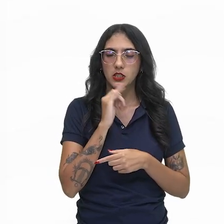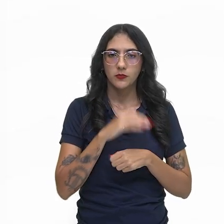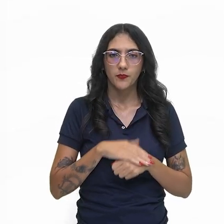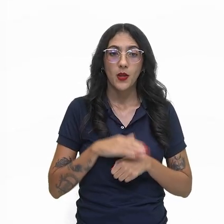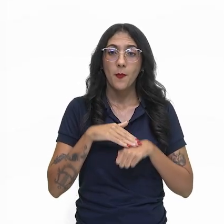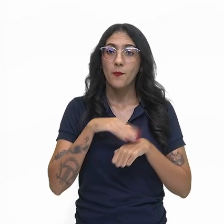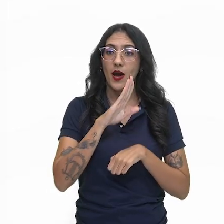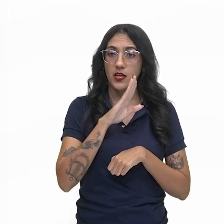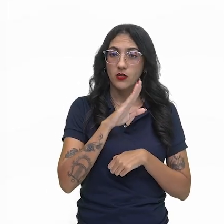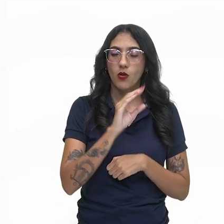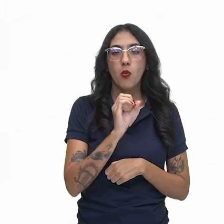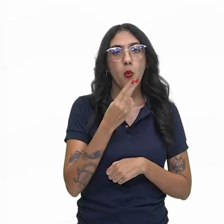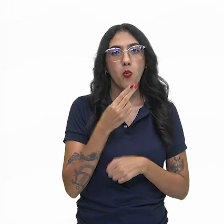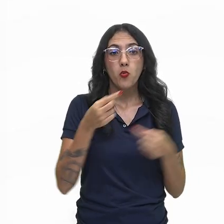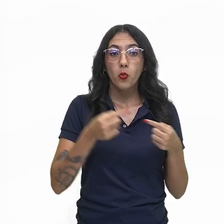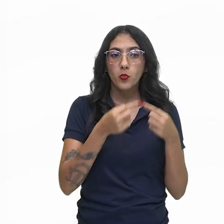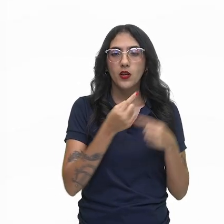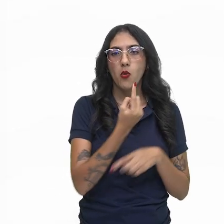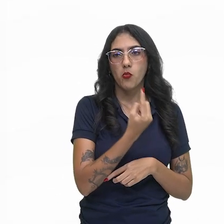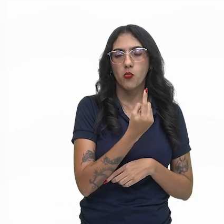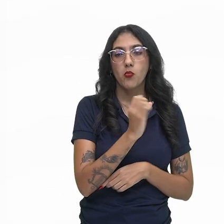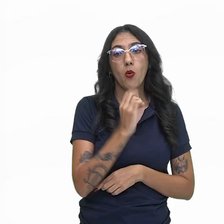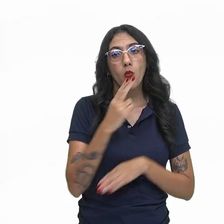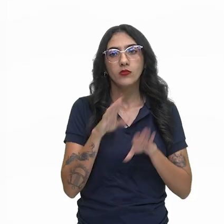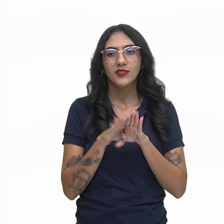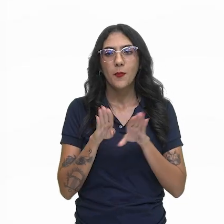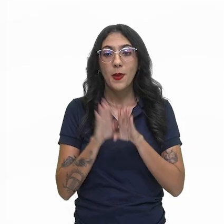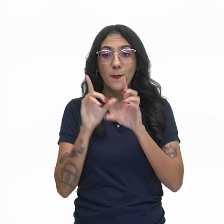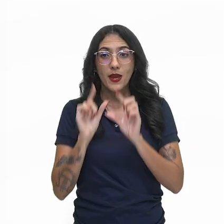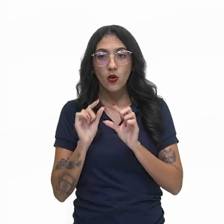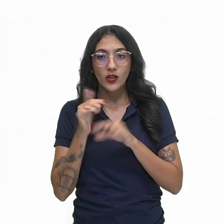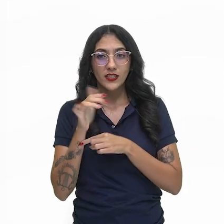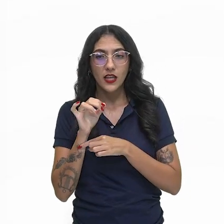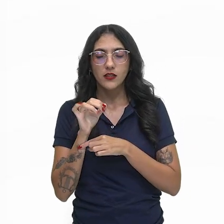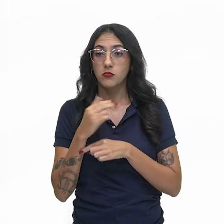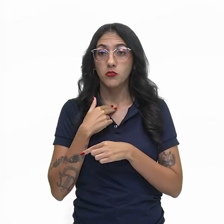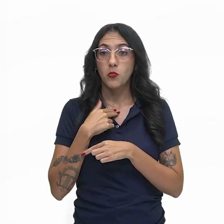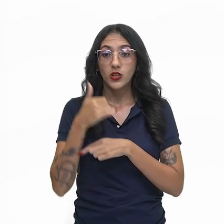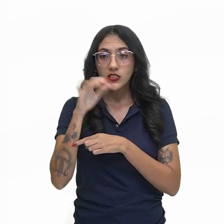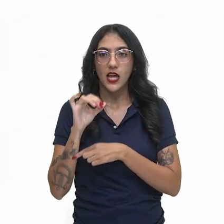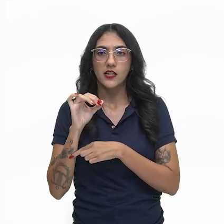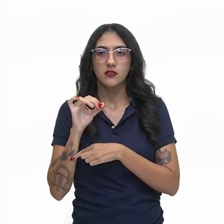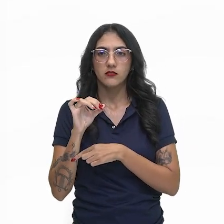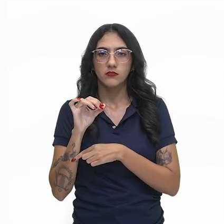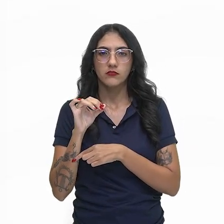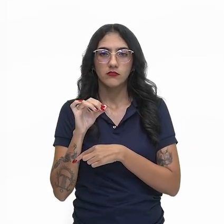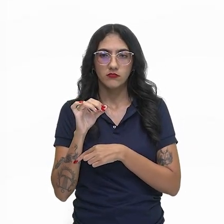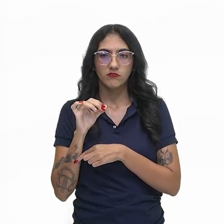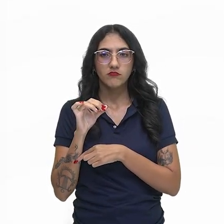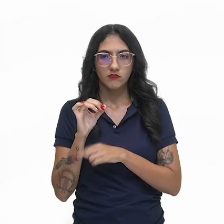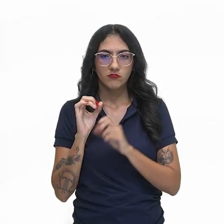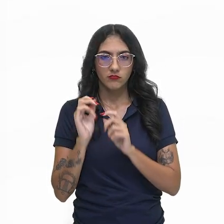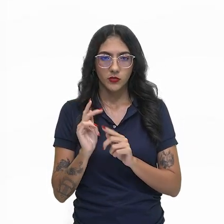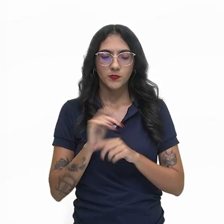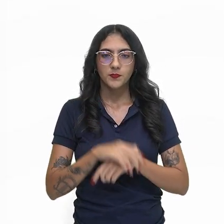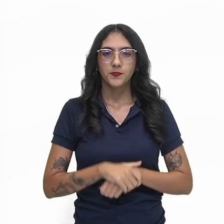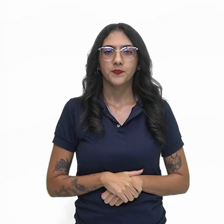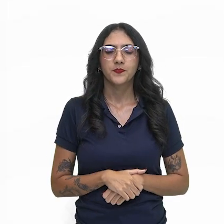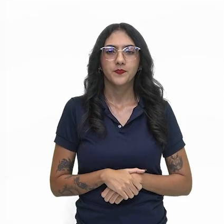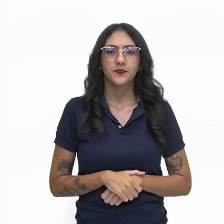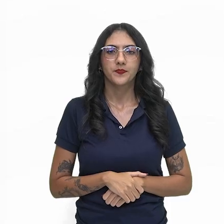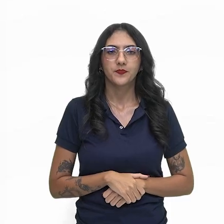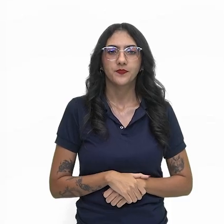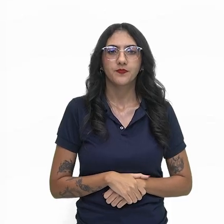maior ou igual a 1, e ao mesmo tempo menor que 10. Não pode ser 10, ele pode ser 1, mas ele não pode ser 10.